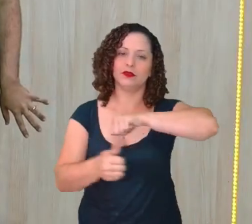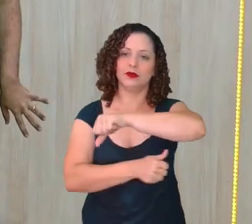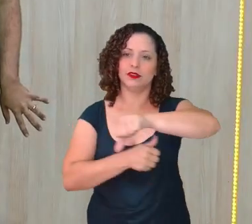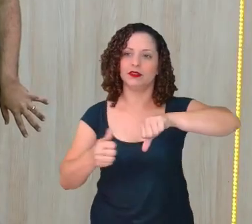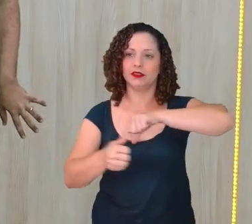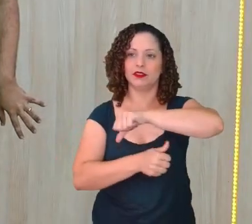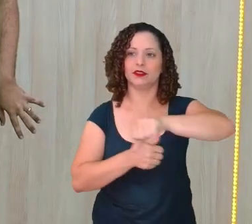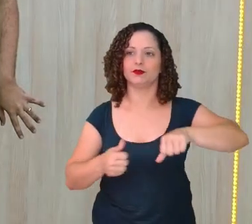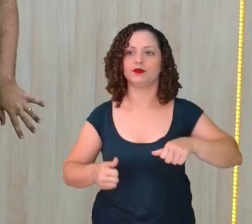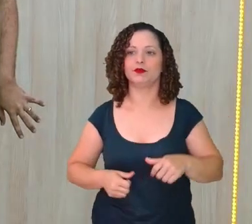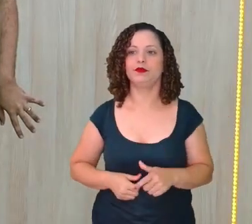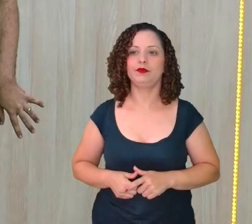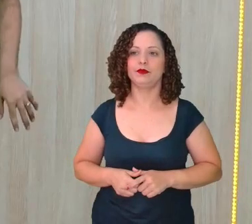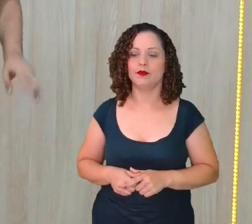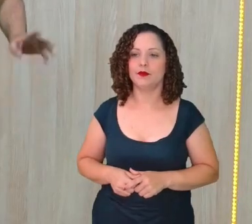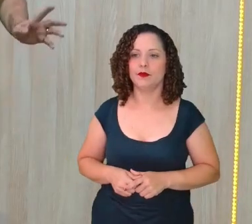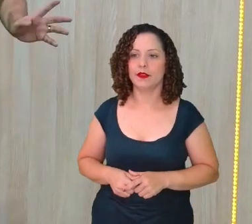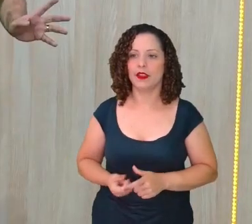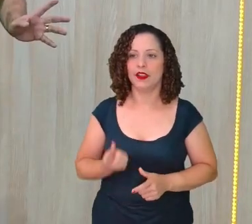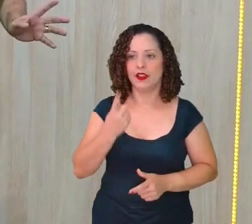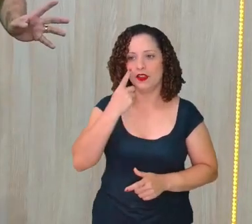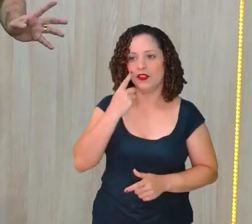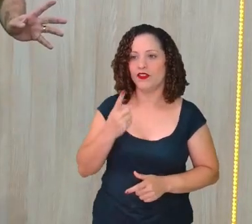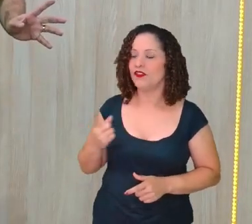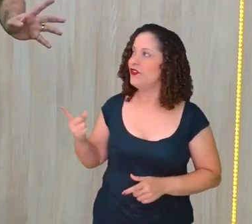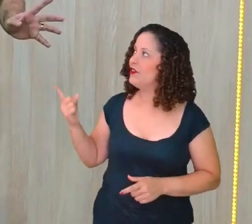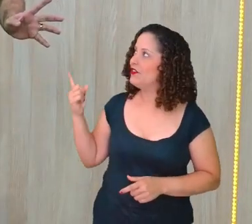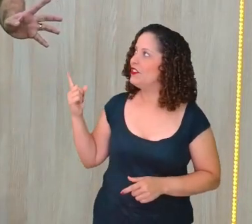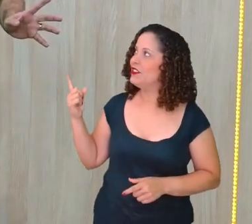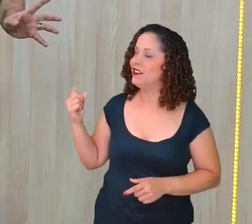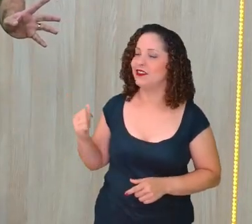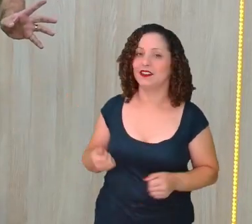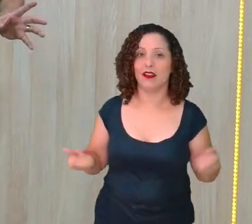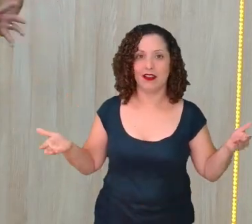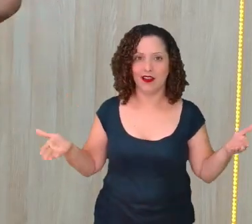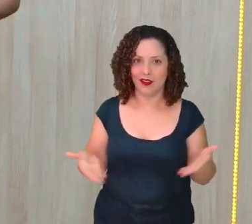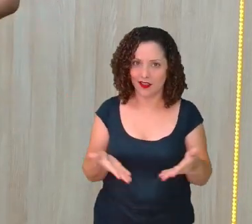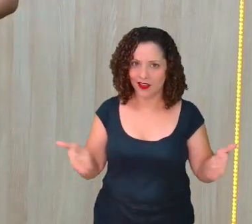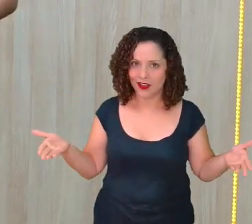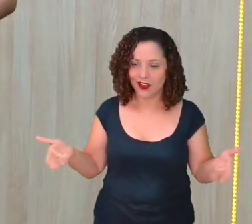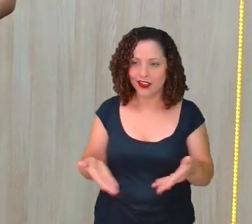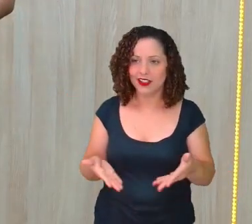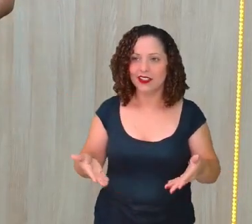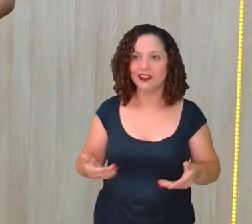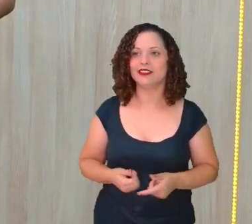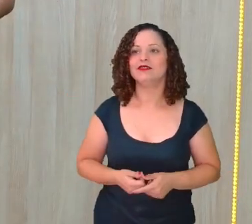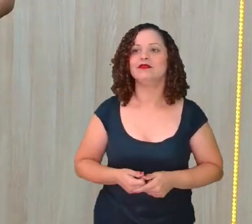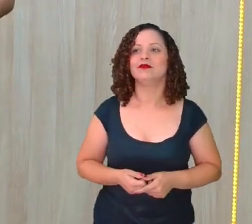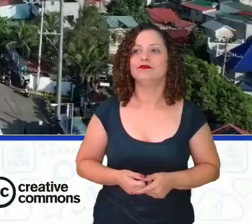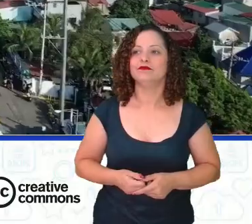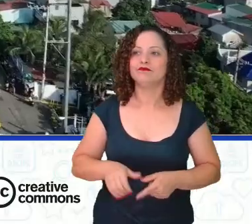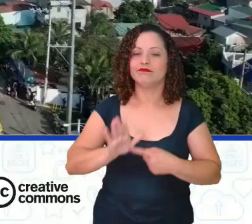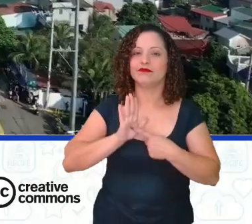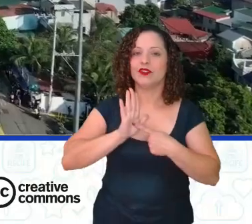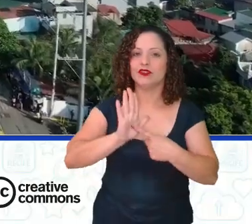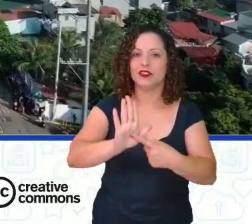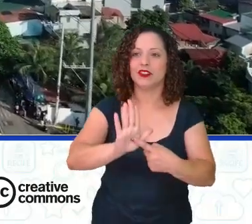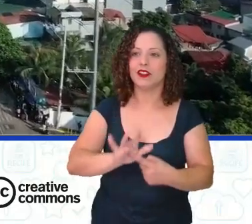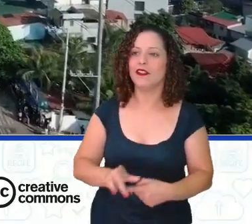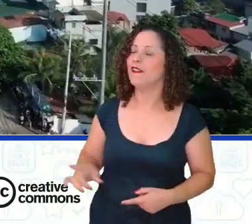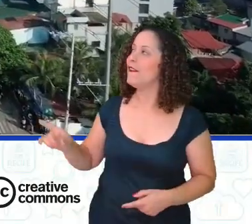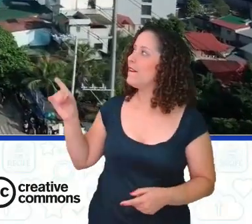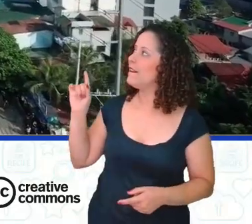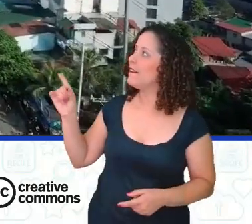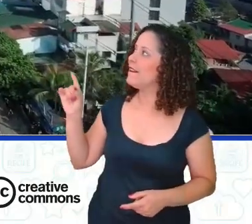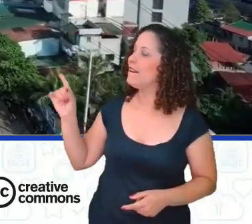transformação. Visto isso, olha que imagem vai chegar na sua tela agora. A gente vê aqui, Joini, na tela, Joini,